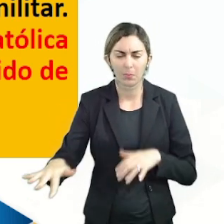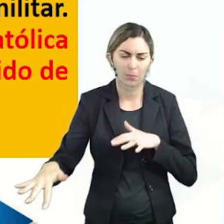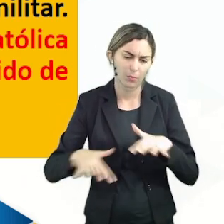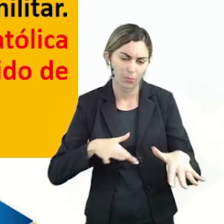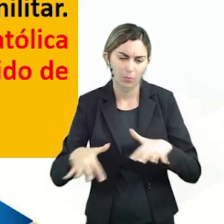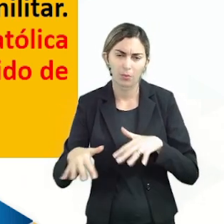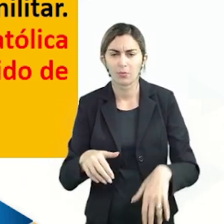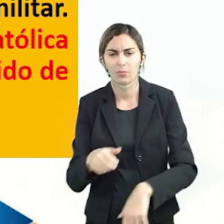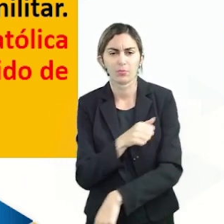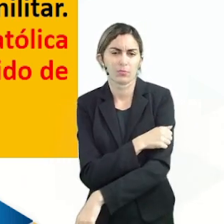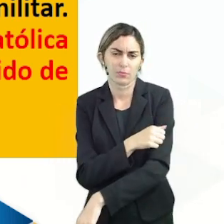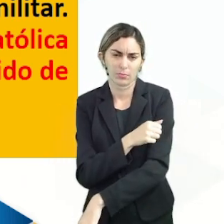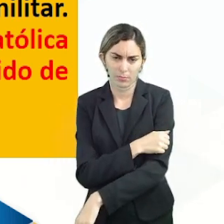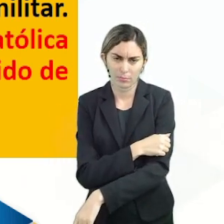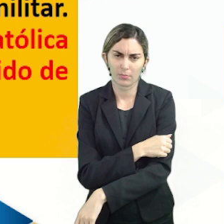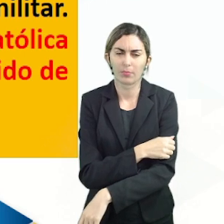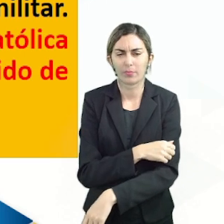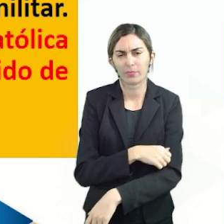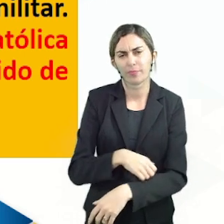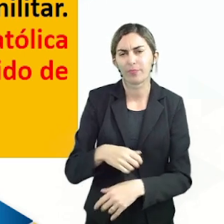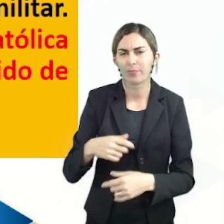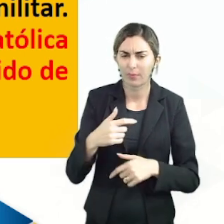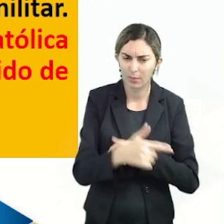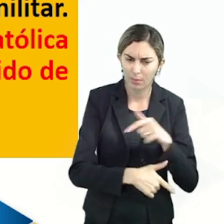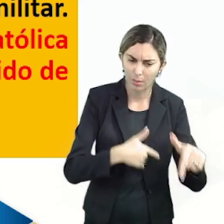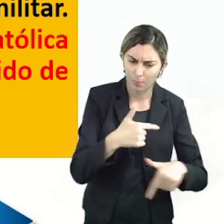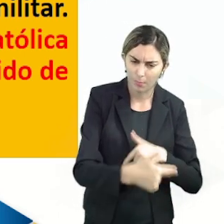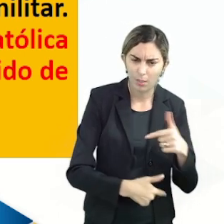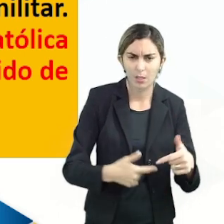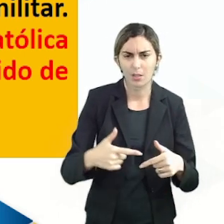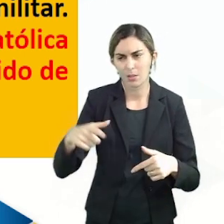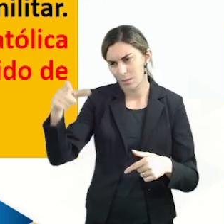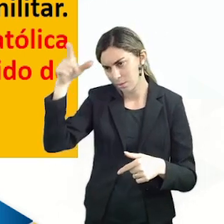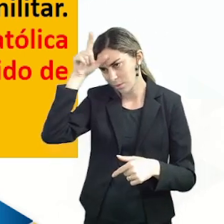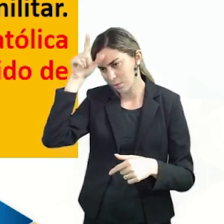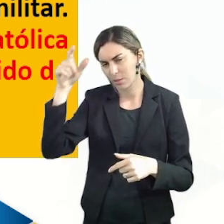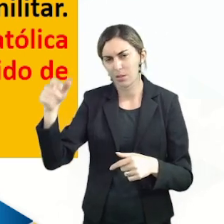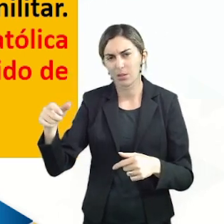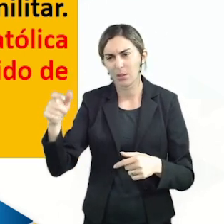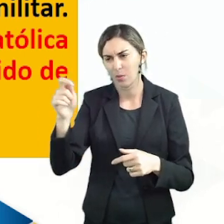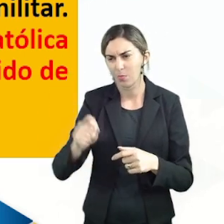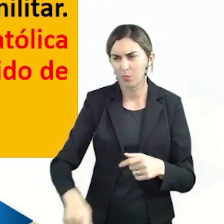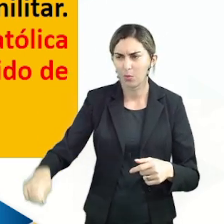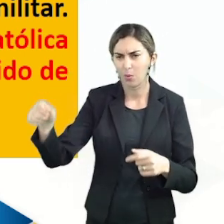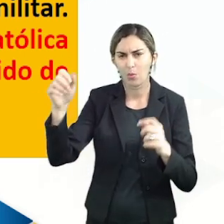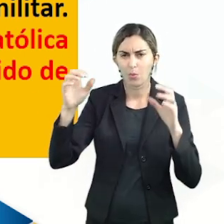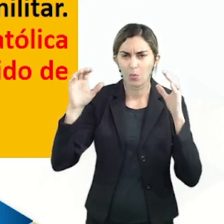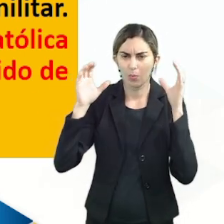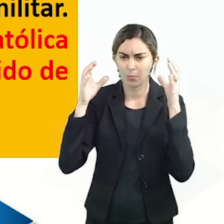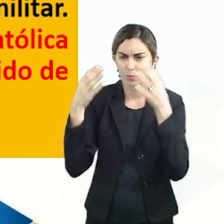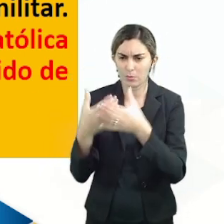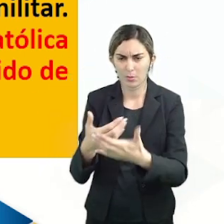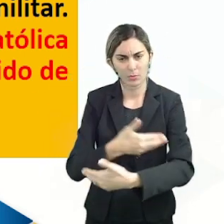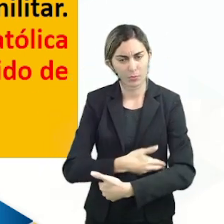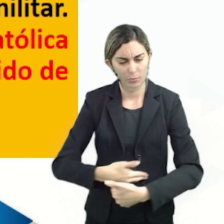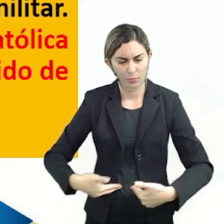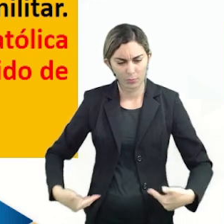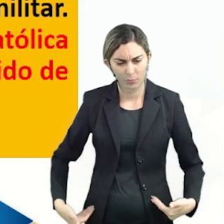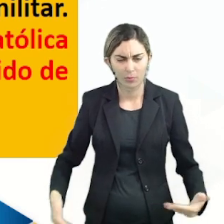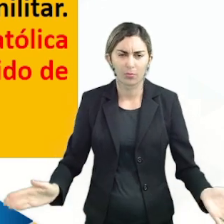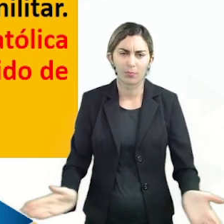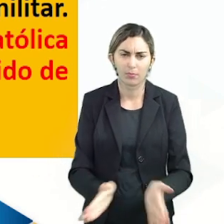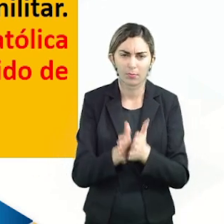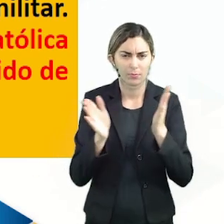movimentos estudantis, operários e ligas comunitárias contra a fome e a miséria. Olha aí as